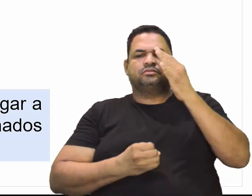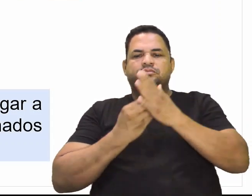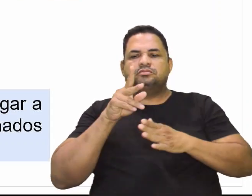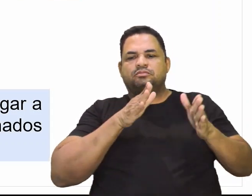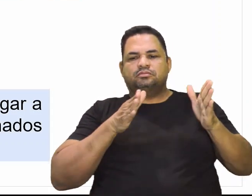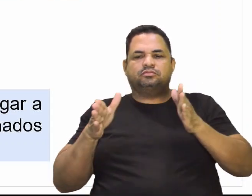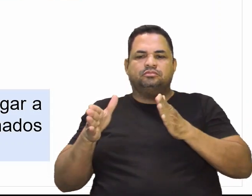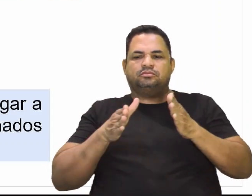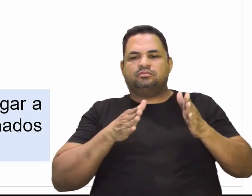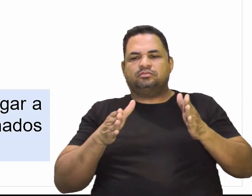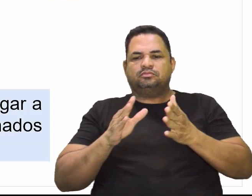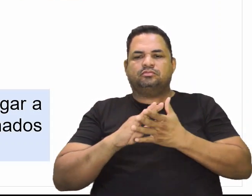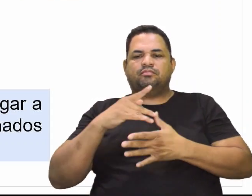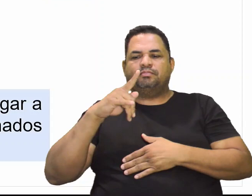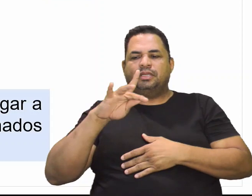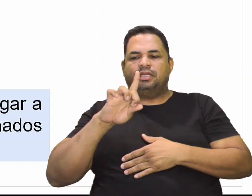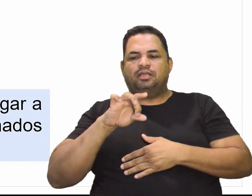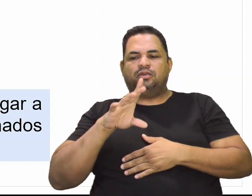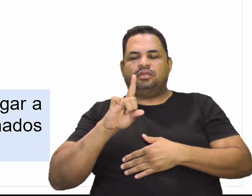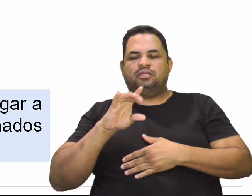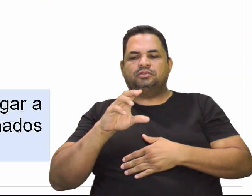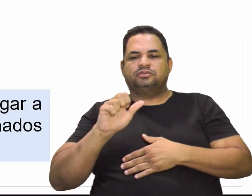período paleolítico.